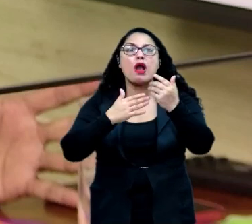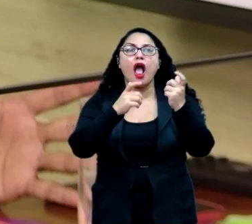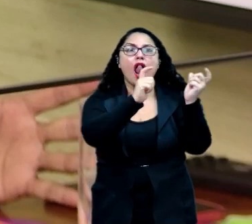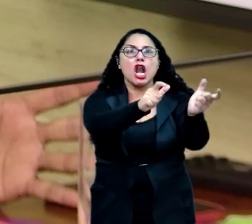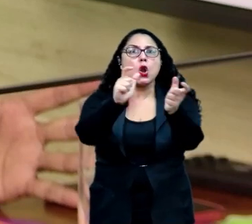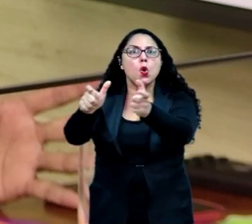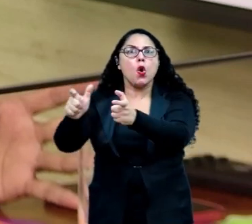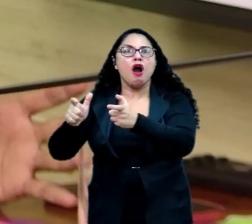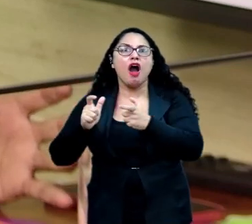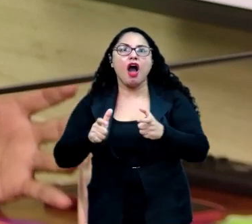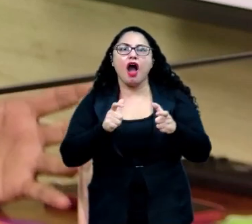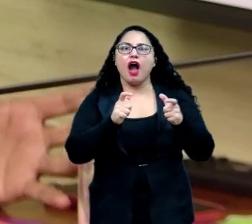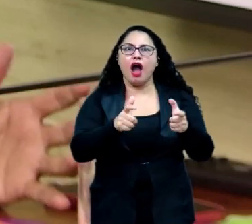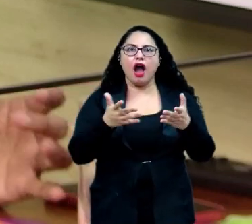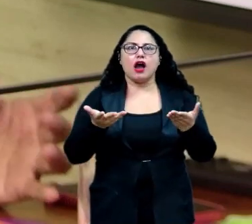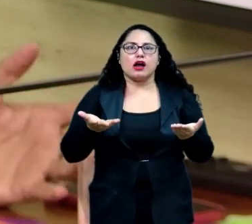ambiente.